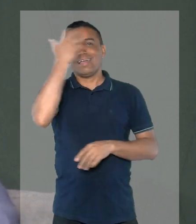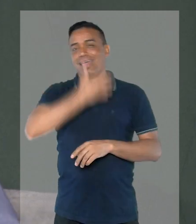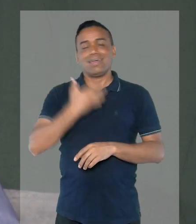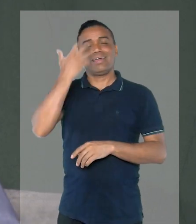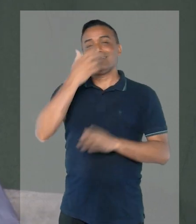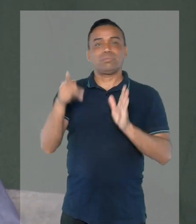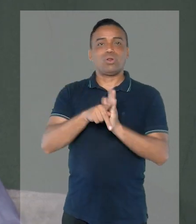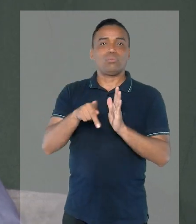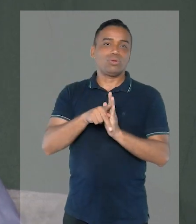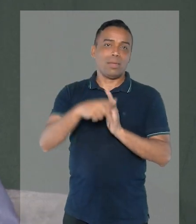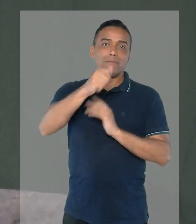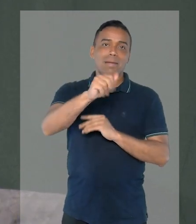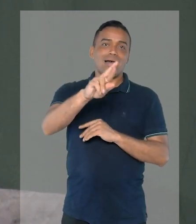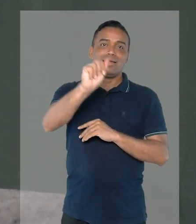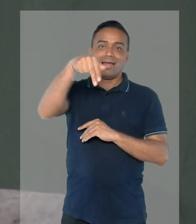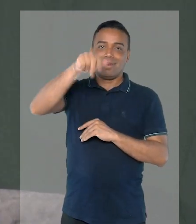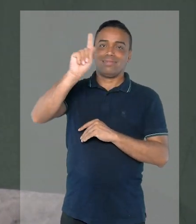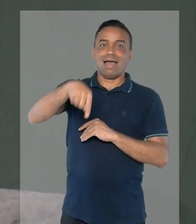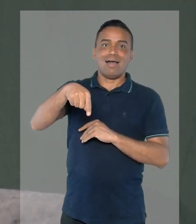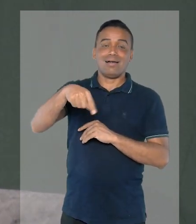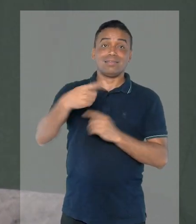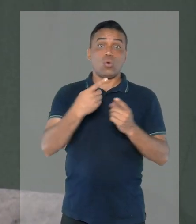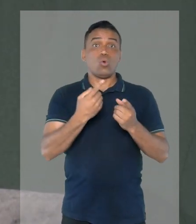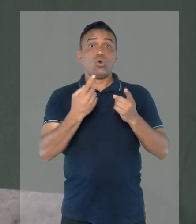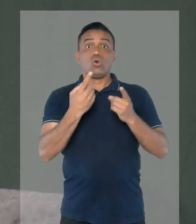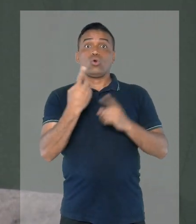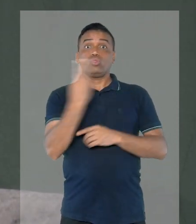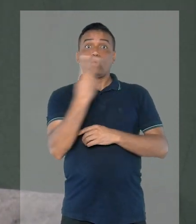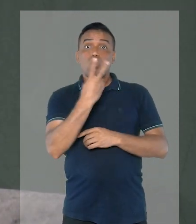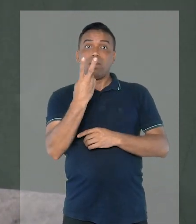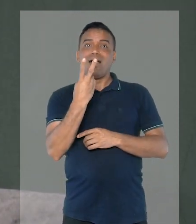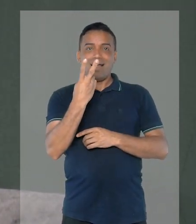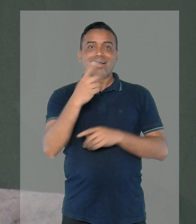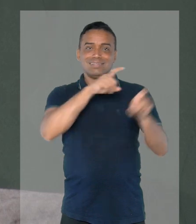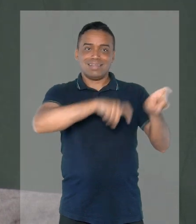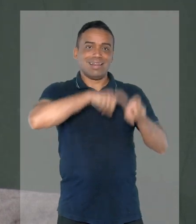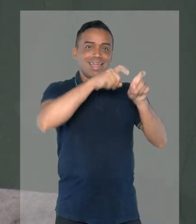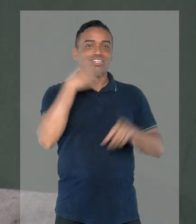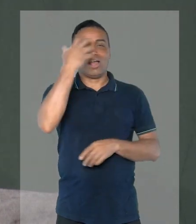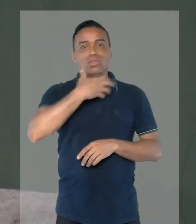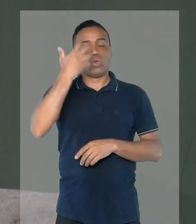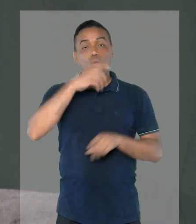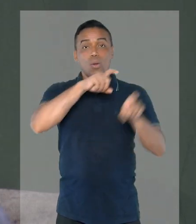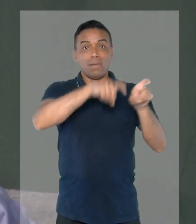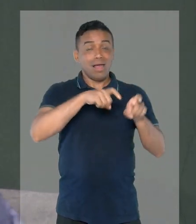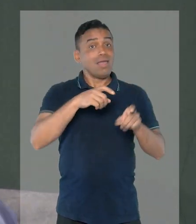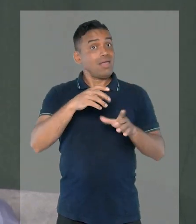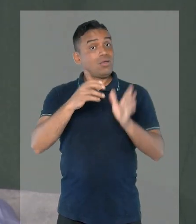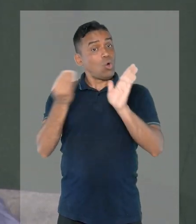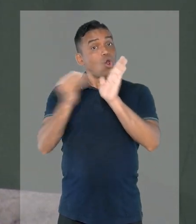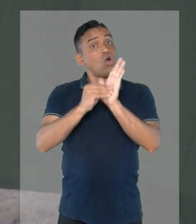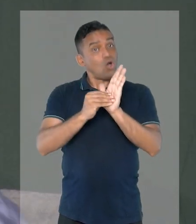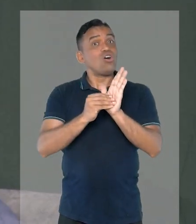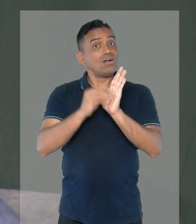do Paraná. Assim. Como que a dupla sertaneja que ele mais gostava do interior do Paraná tá lá, e ele cita, e ele curtia. Então isso